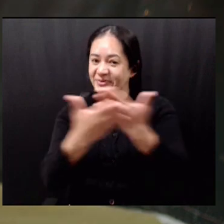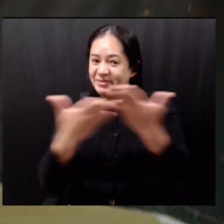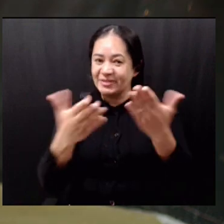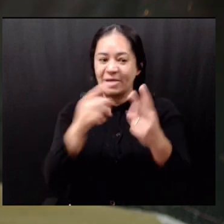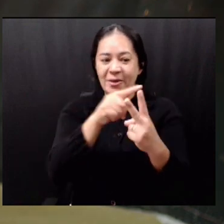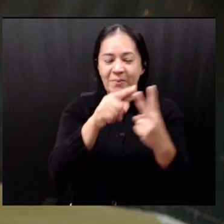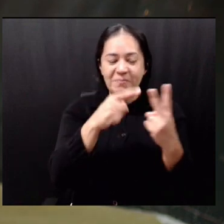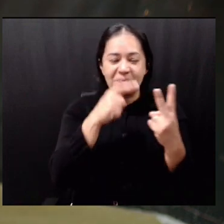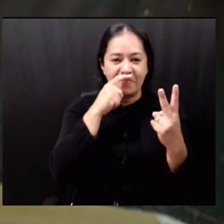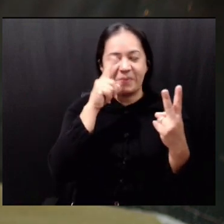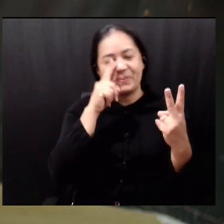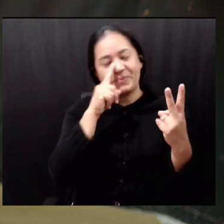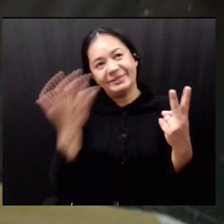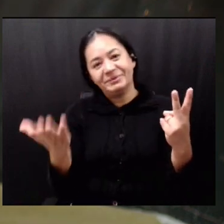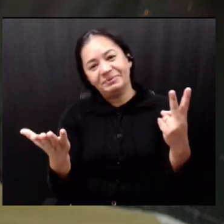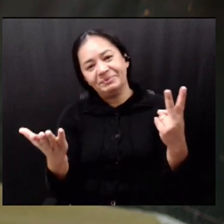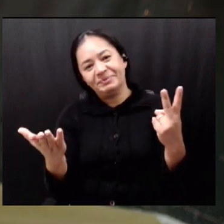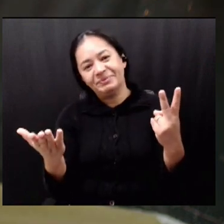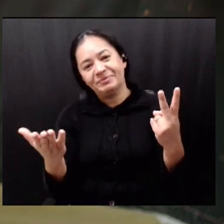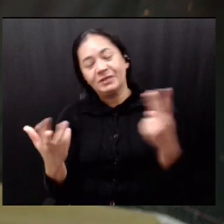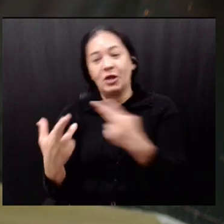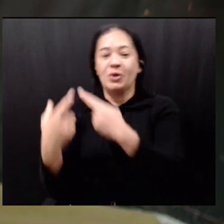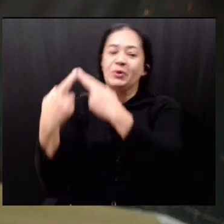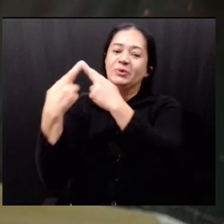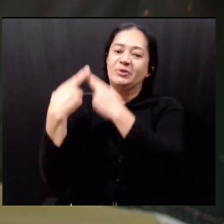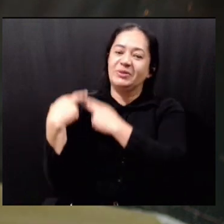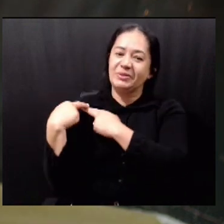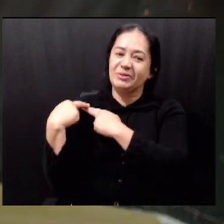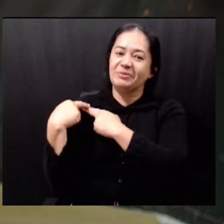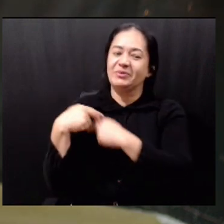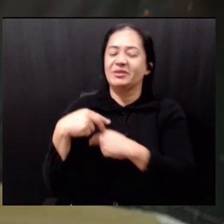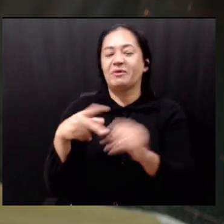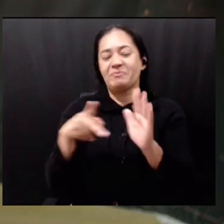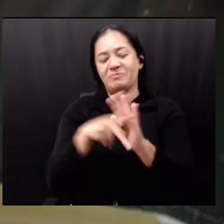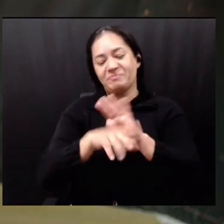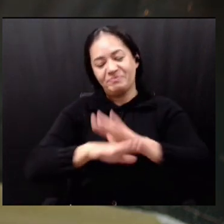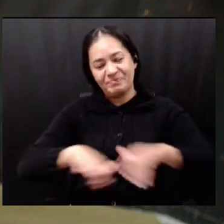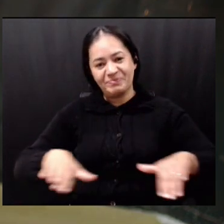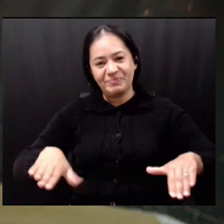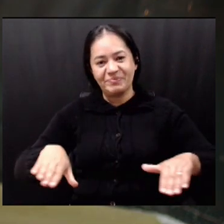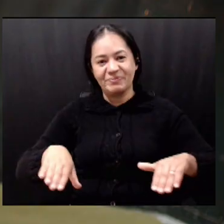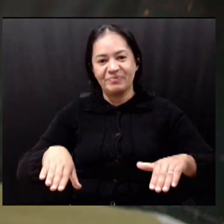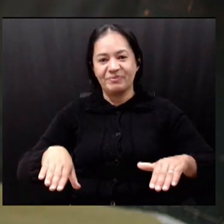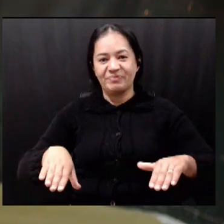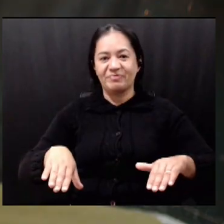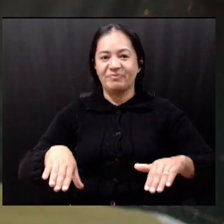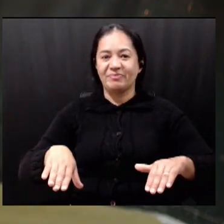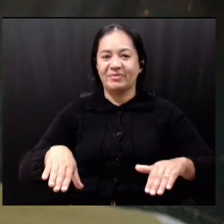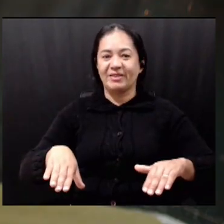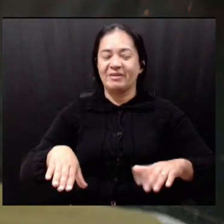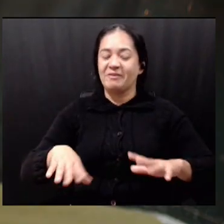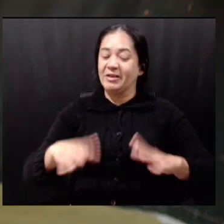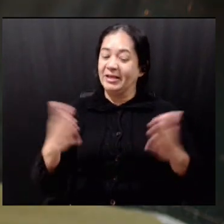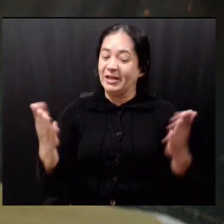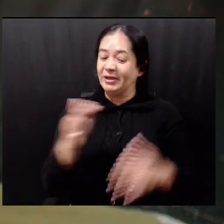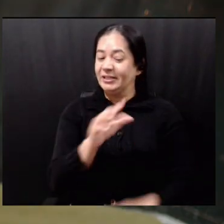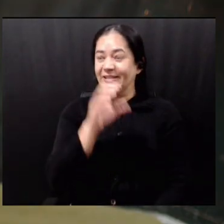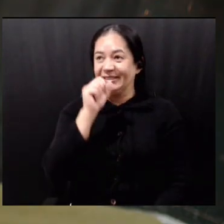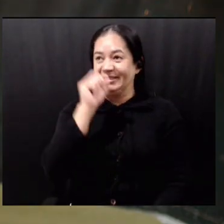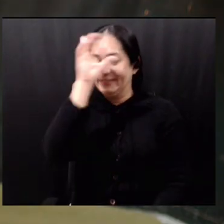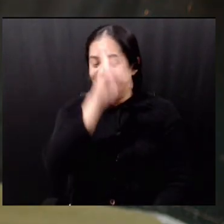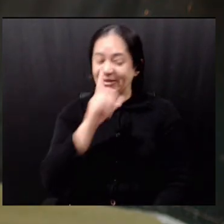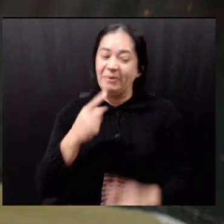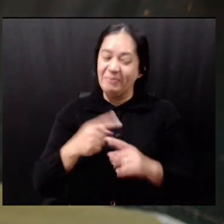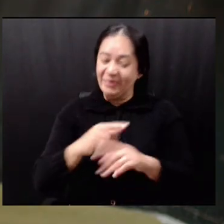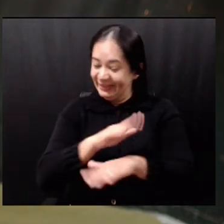os responsáveis pelas crianças que vão com tudo esse final de semana, porque a galerinha chegou